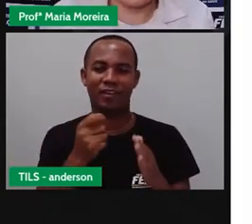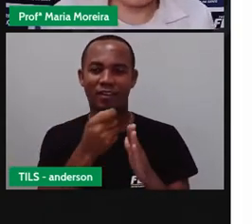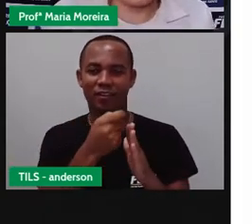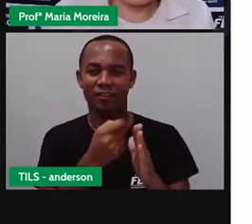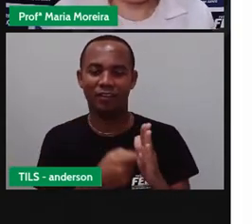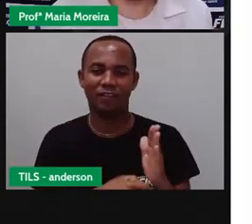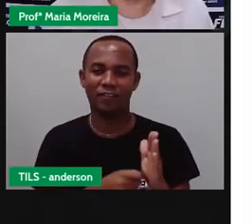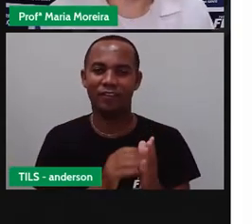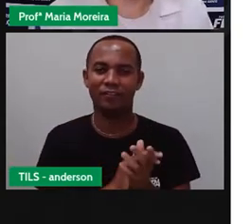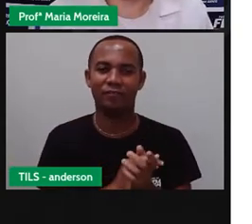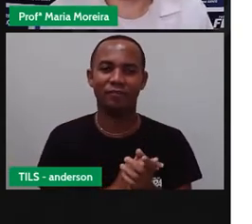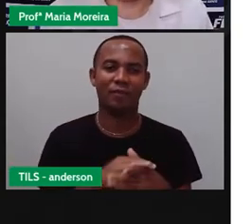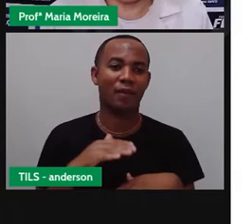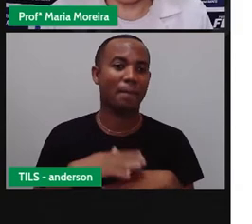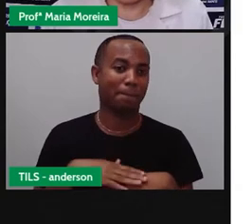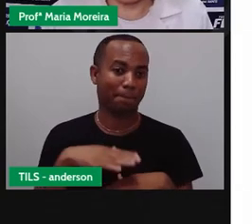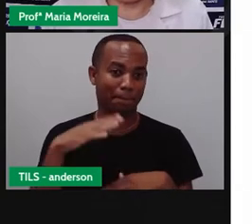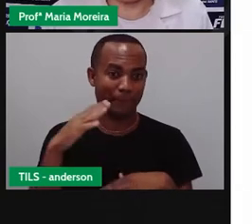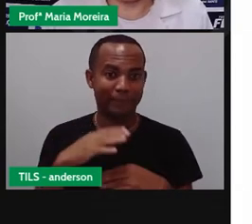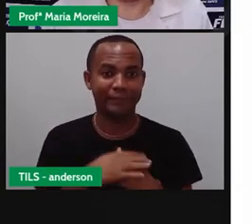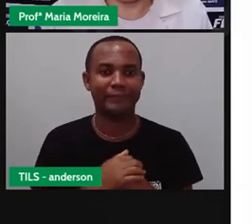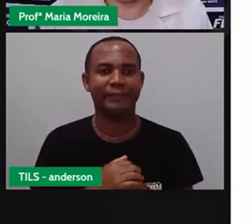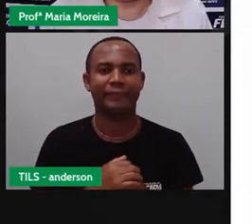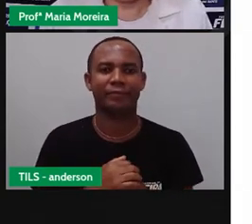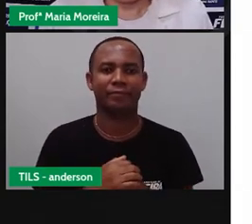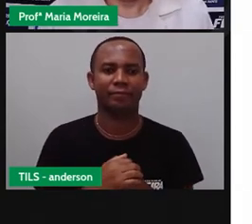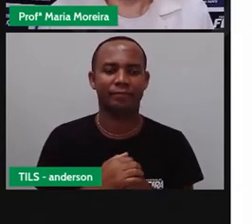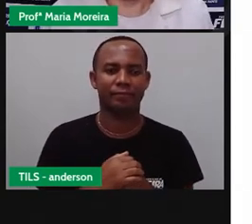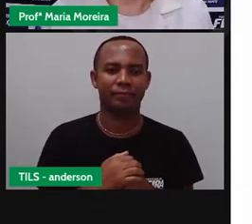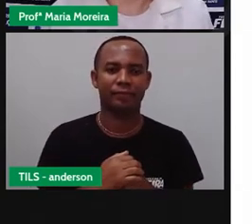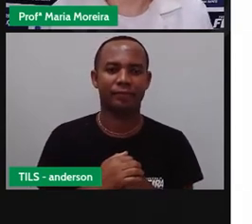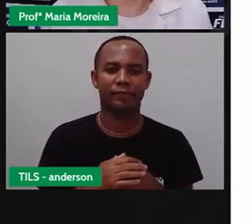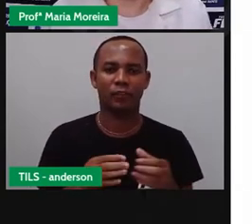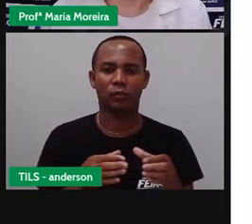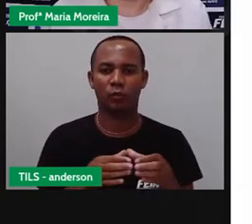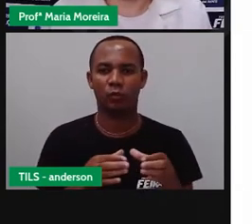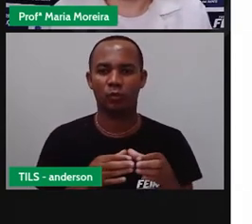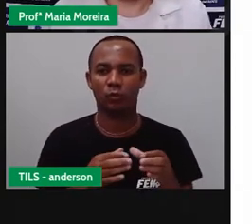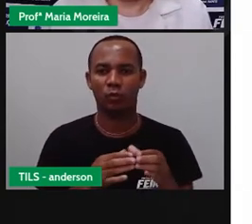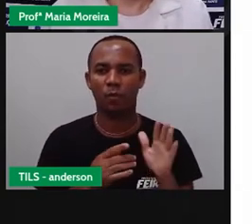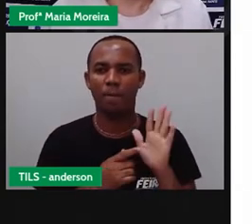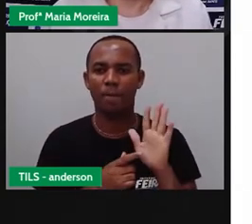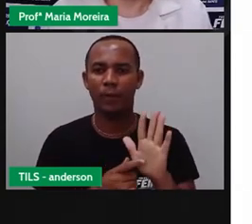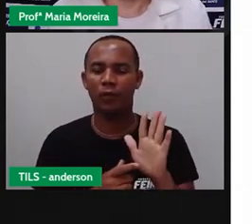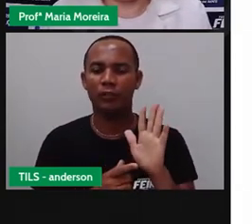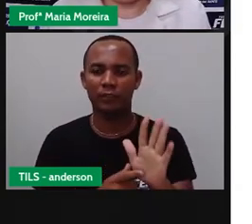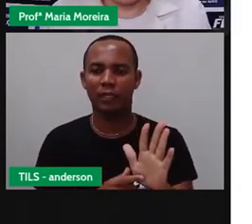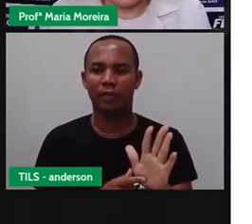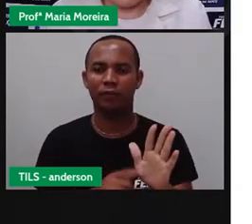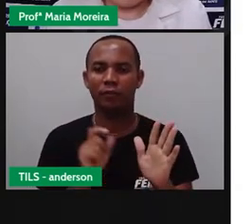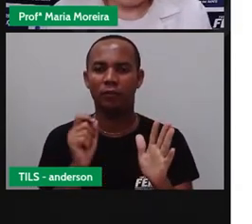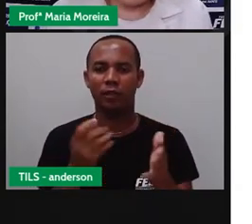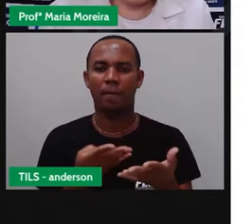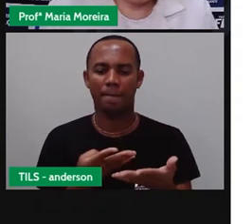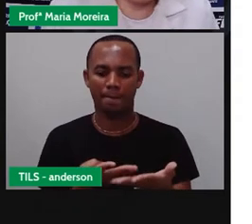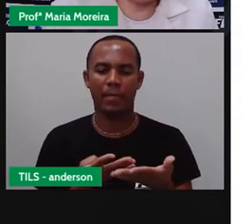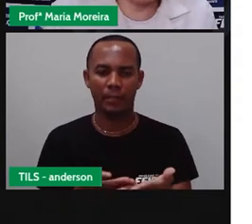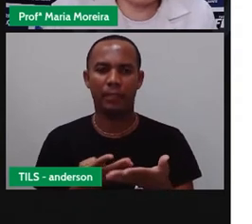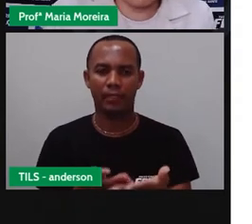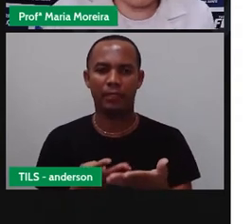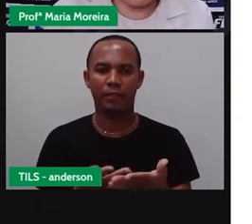egípcios só aparecendo aqui para a gente mais uma vez é isso que representava o que uma pineira